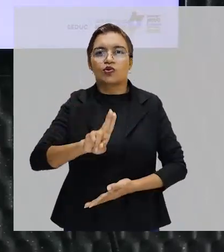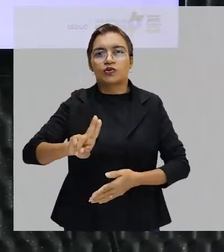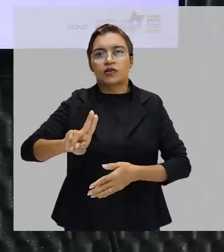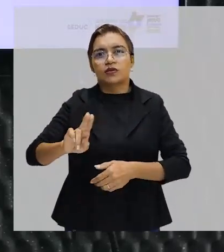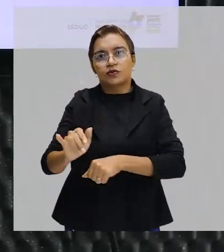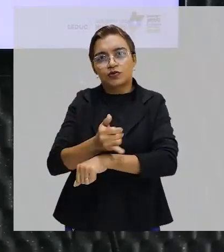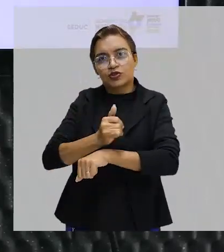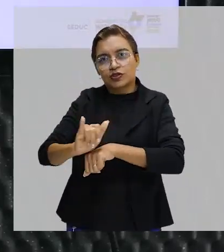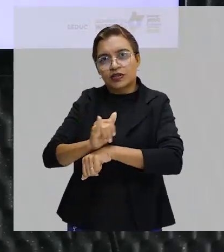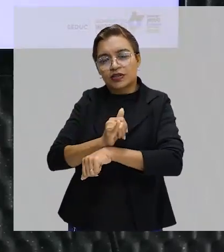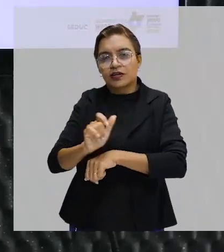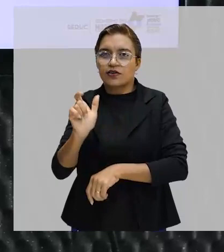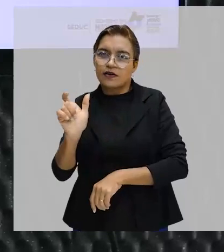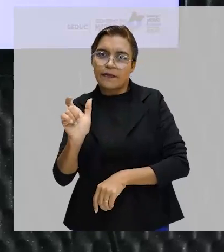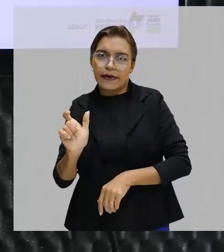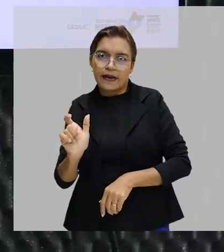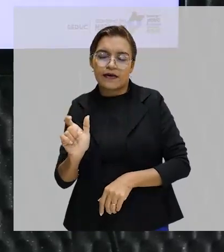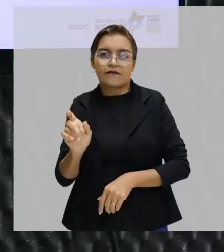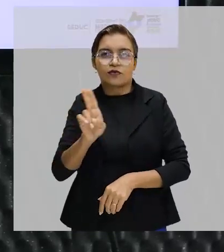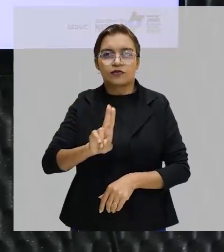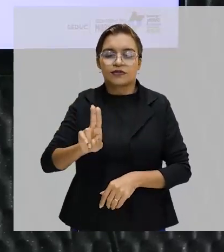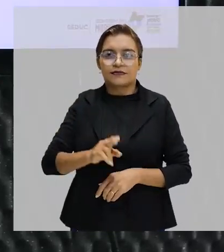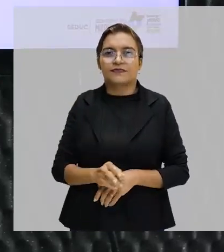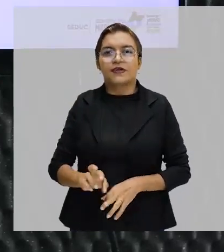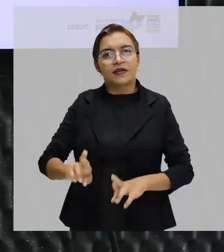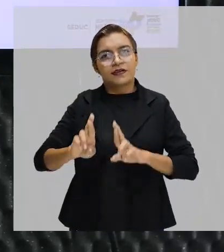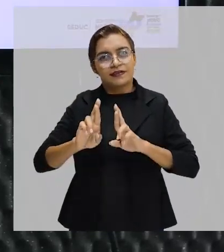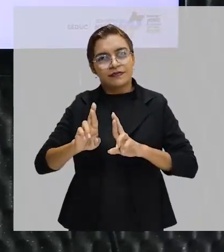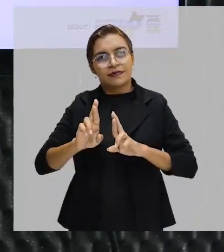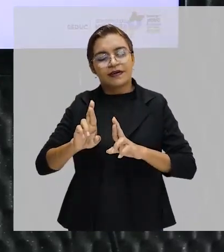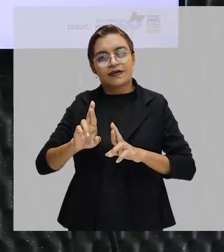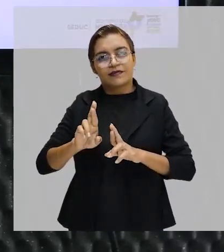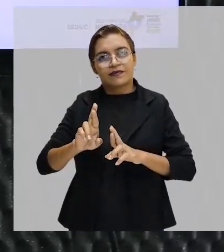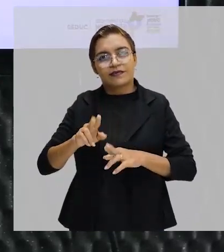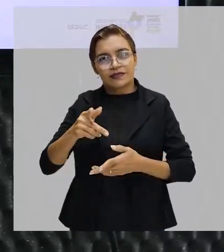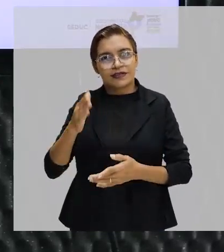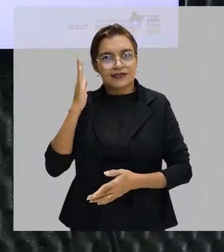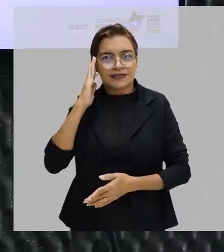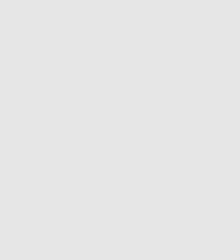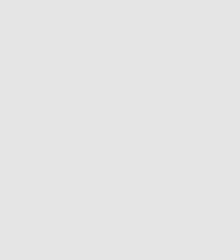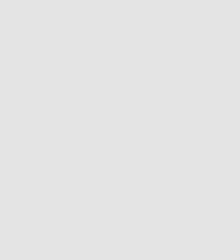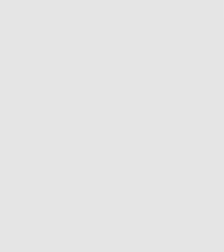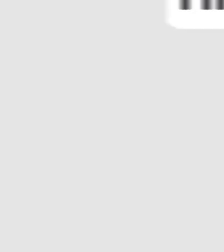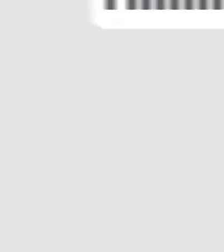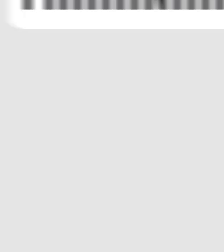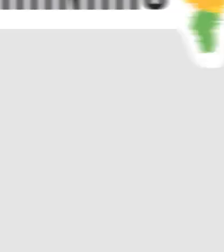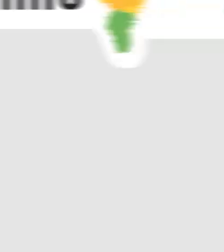outros termos, tá certo? Aguardo vocês na próxima aula. Um grande abraço.